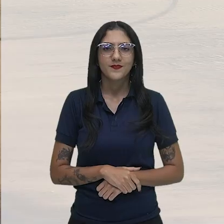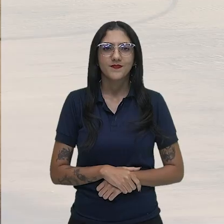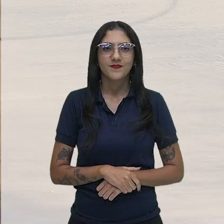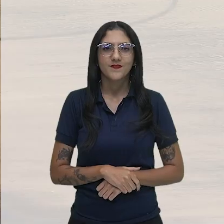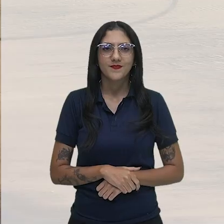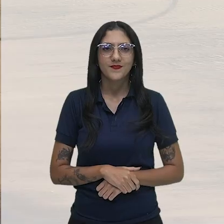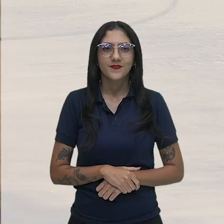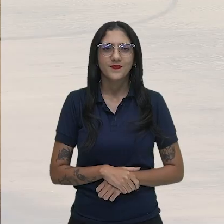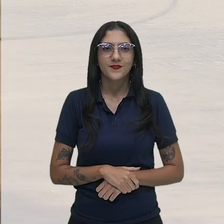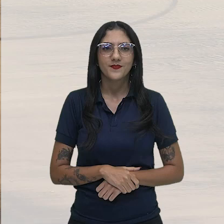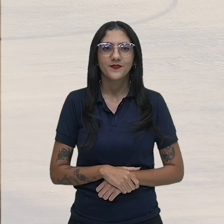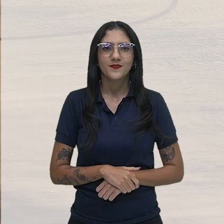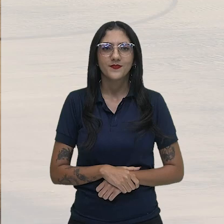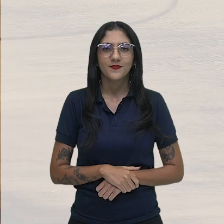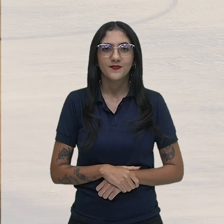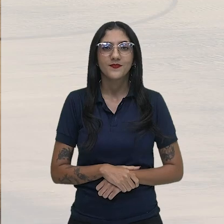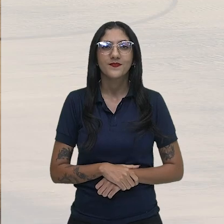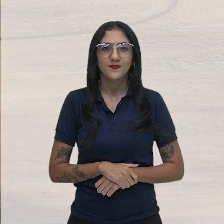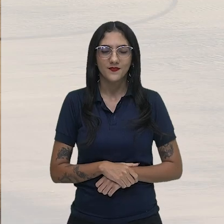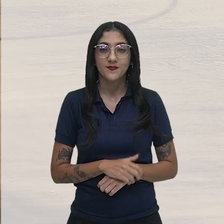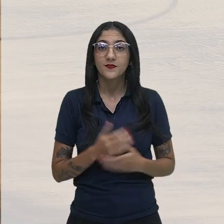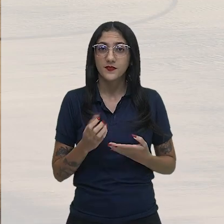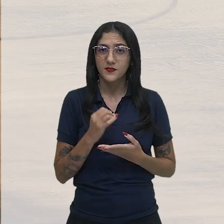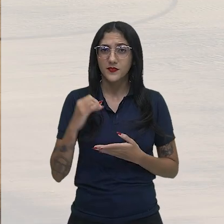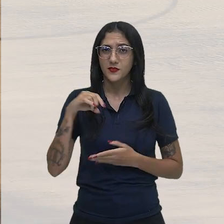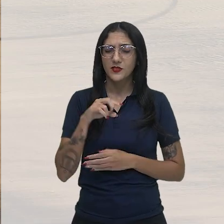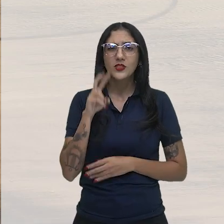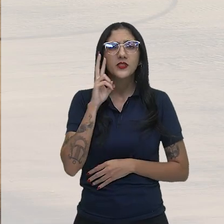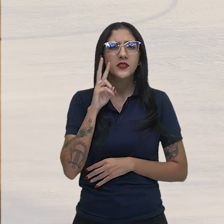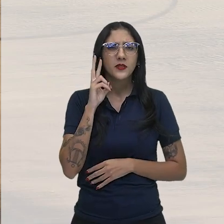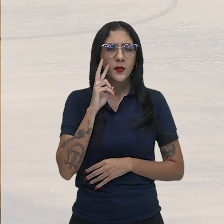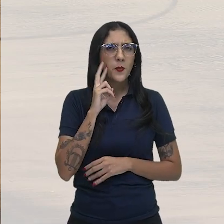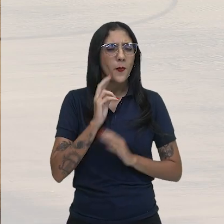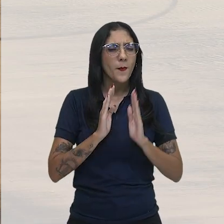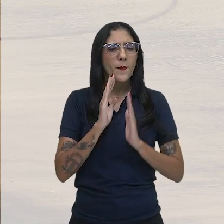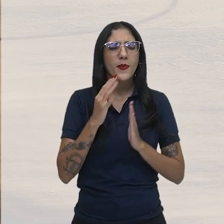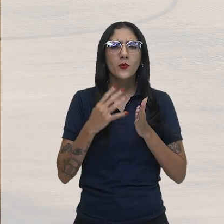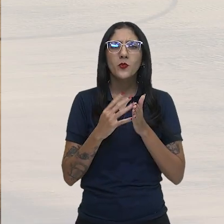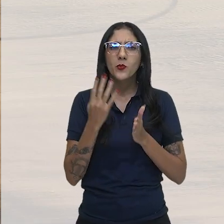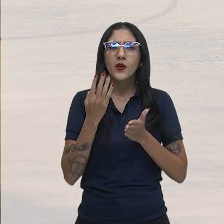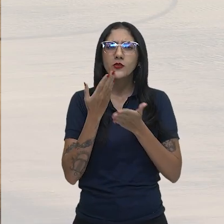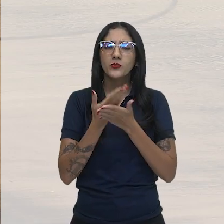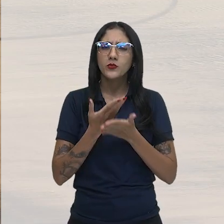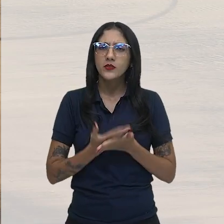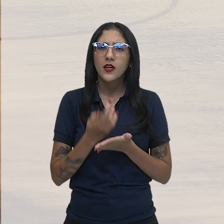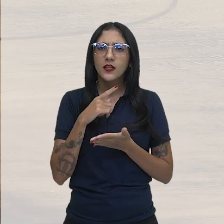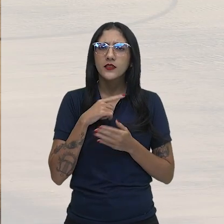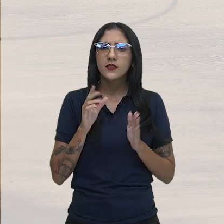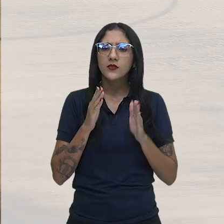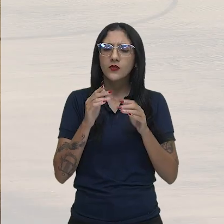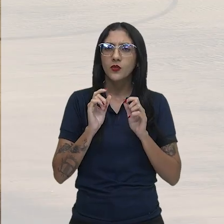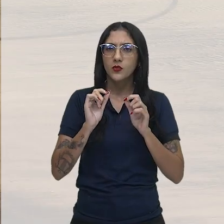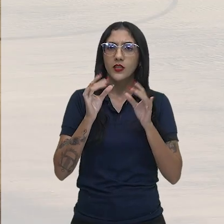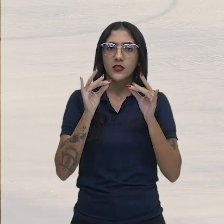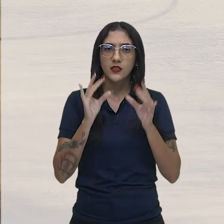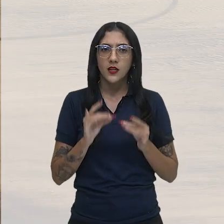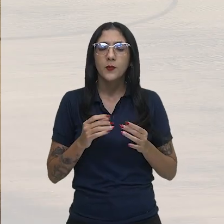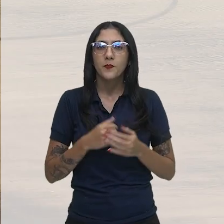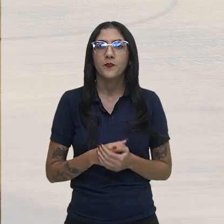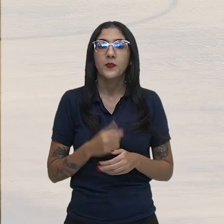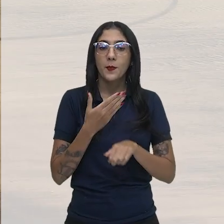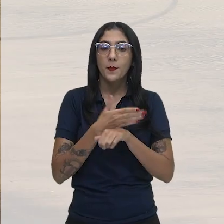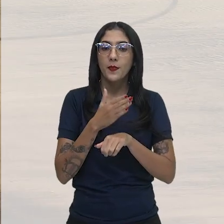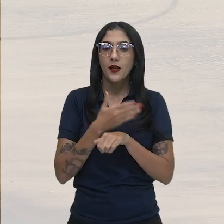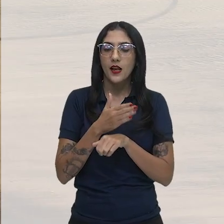Muito bem. Para quem não lembra, a unidade 4, ela foi voltada aí para a questão das lutas no Brasil,